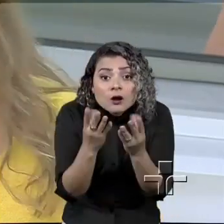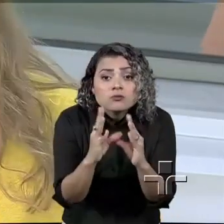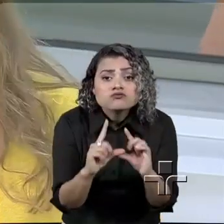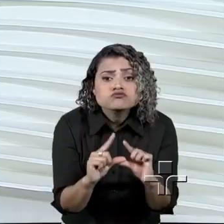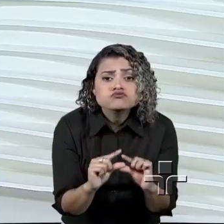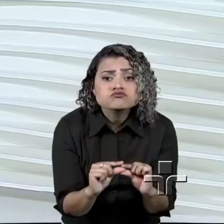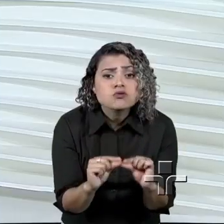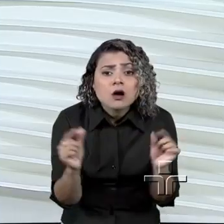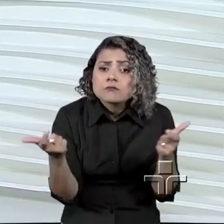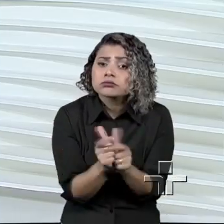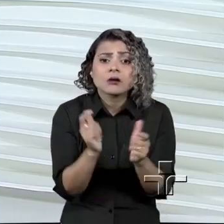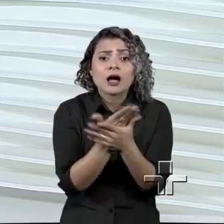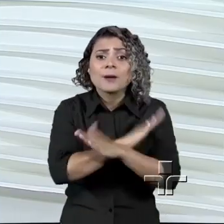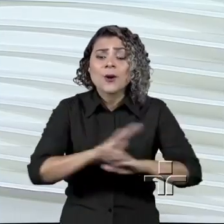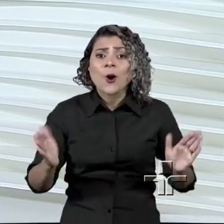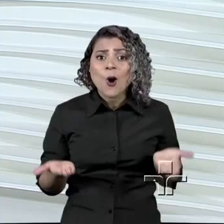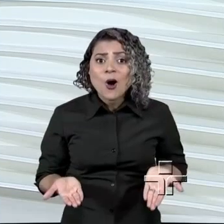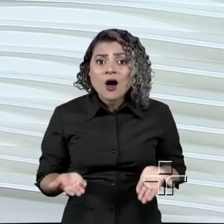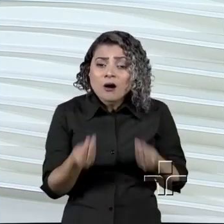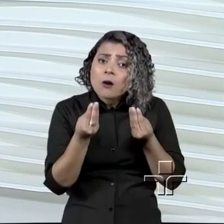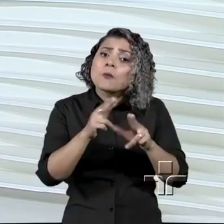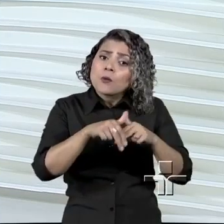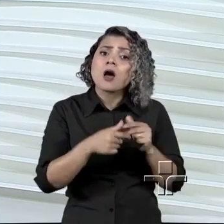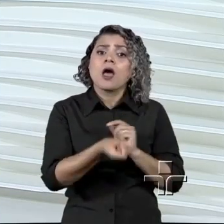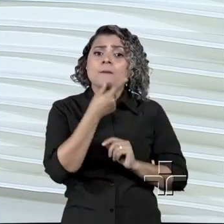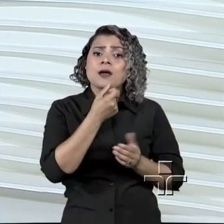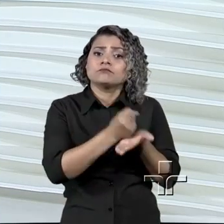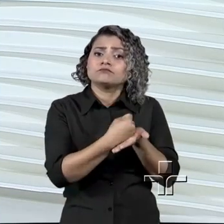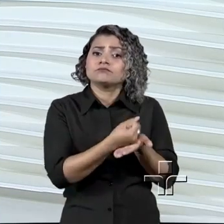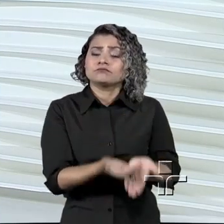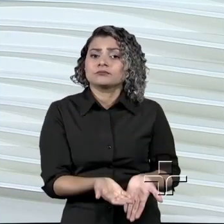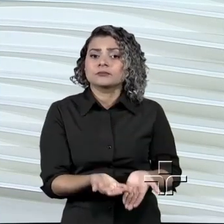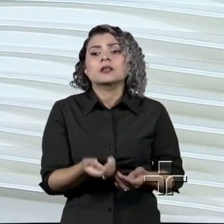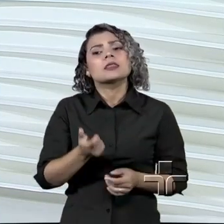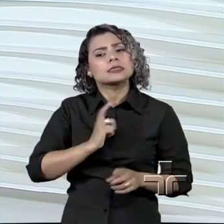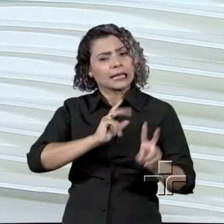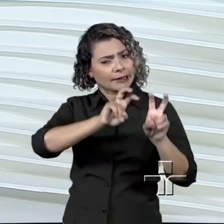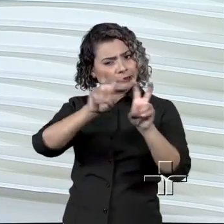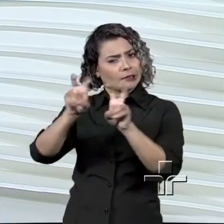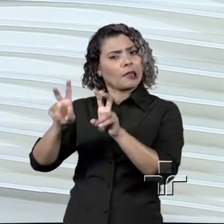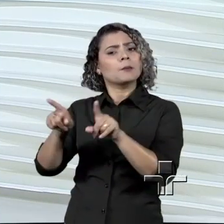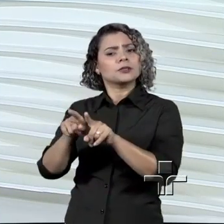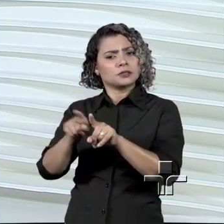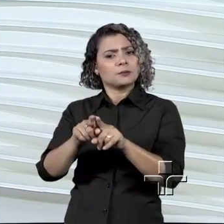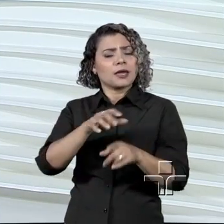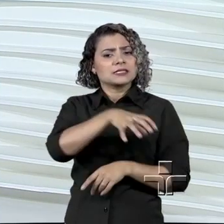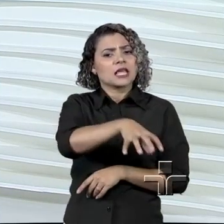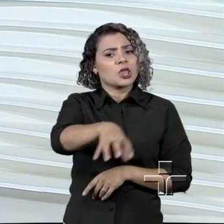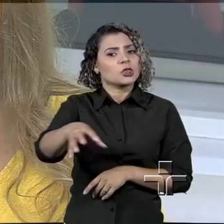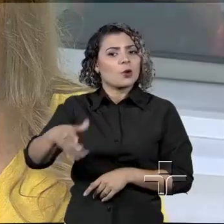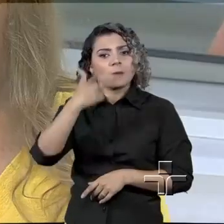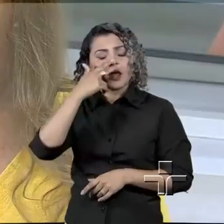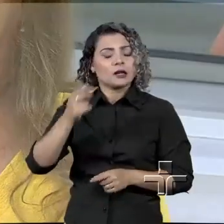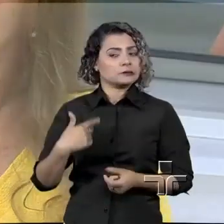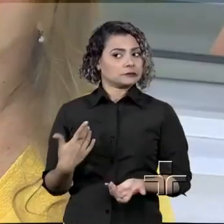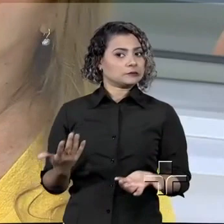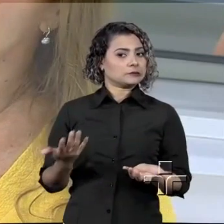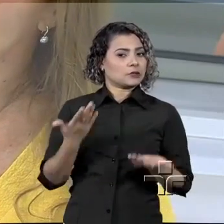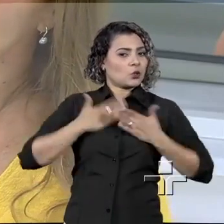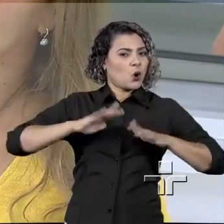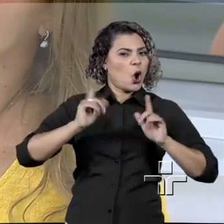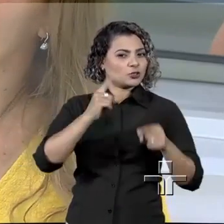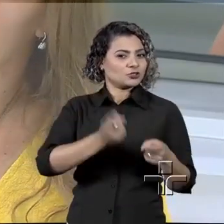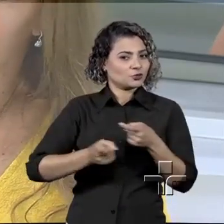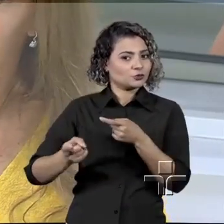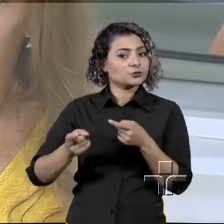vê ambiente no Congresso para um debate mais sereno sobre temas como esse, que despertam a ira de alguns setores? Ai,